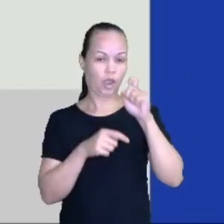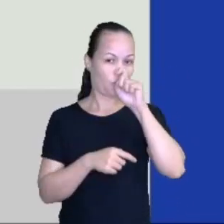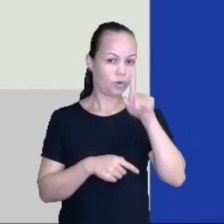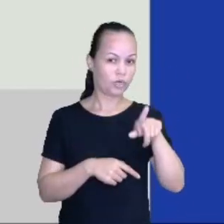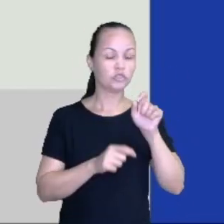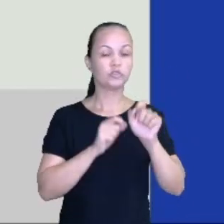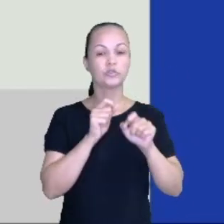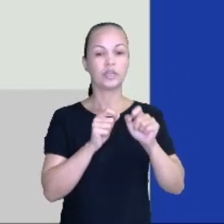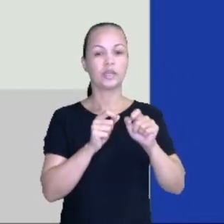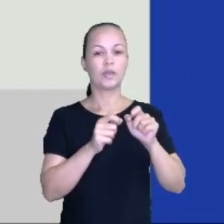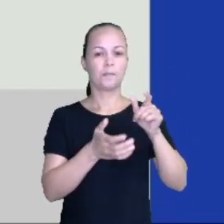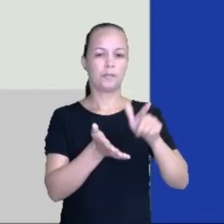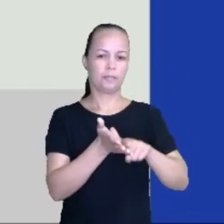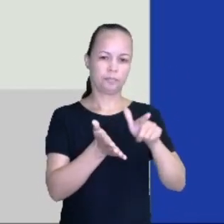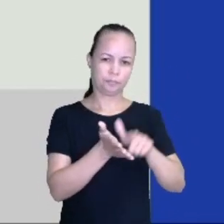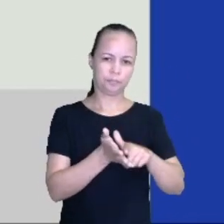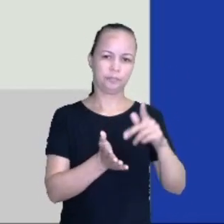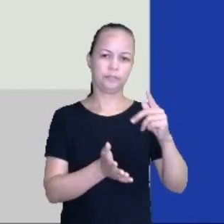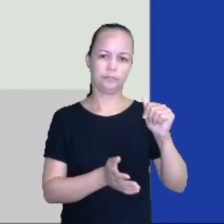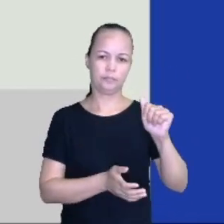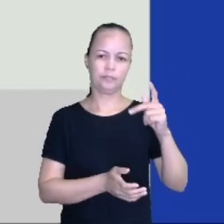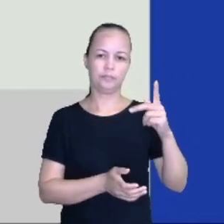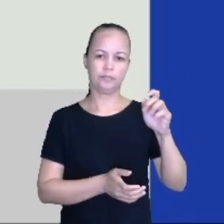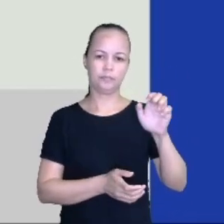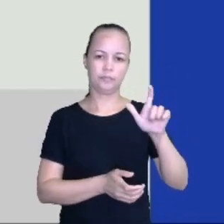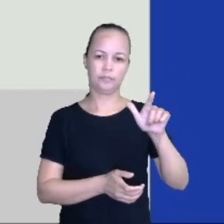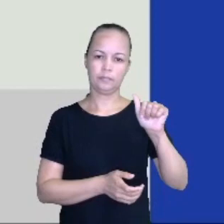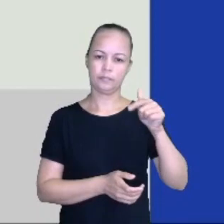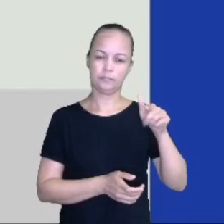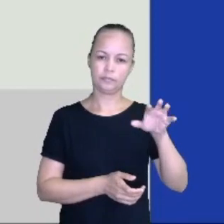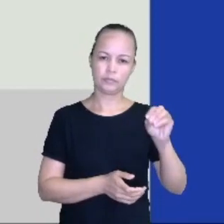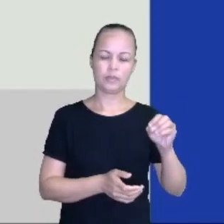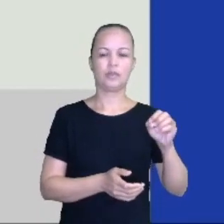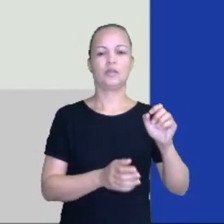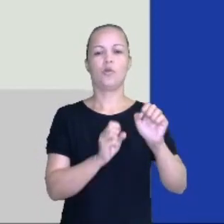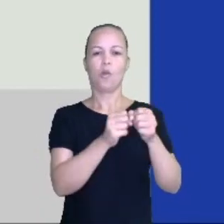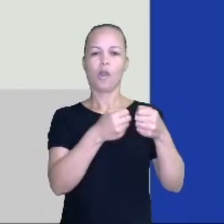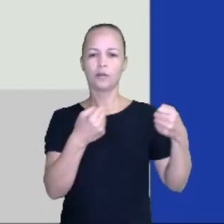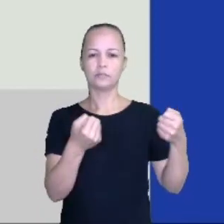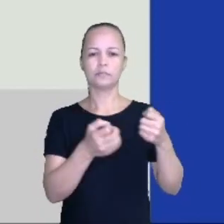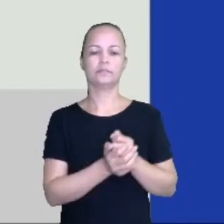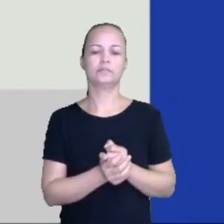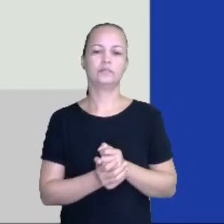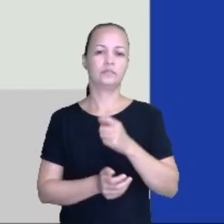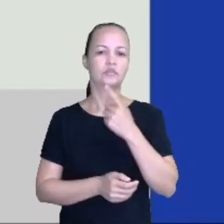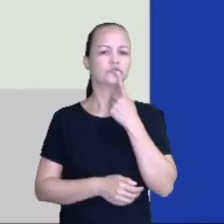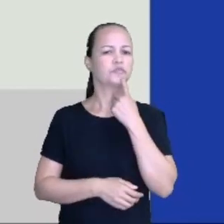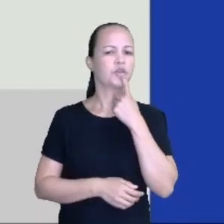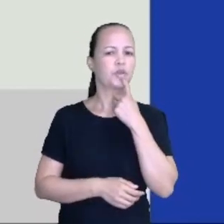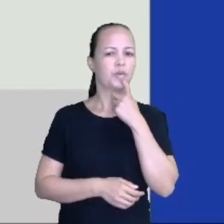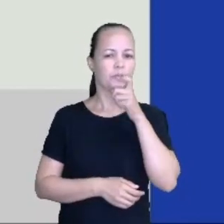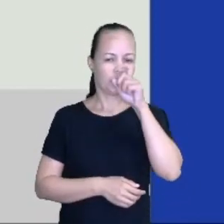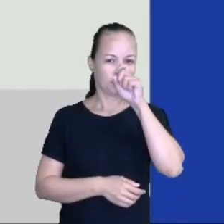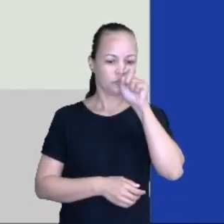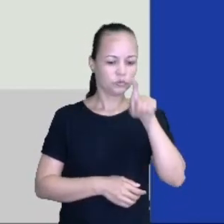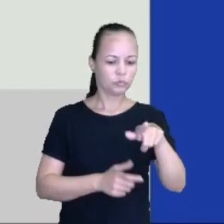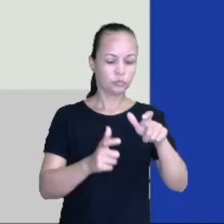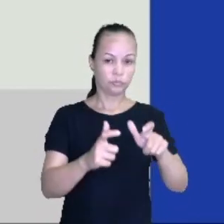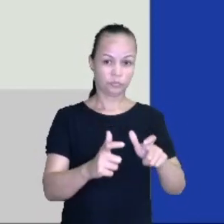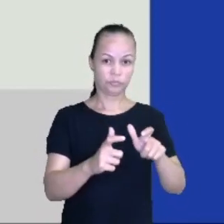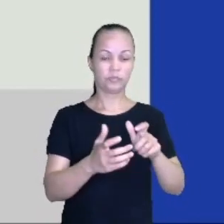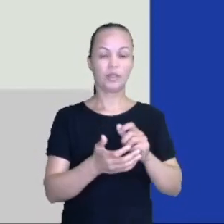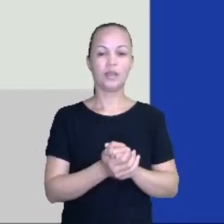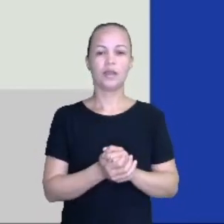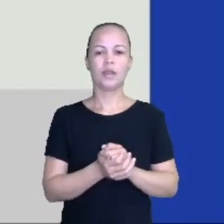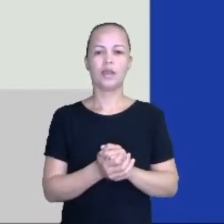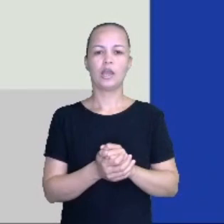colocar as coisas de papel, papelão, cartolina. O vermelho, que é onde vamos colocar as coisas feitas